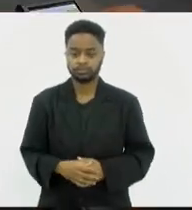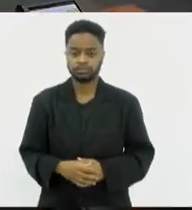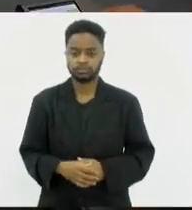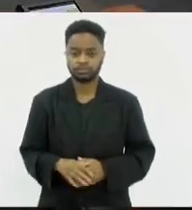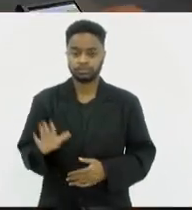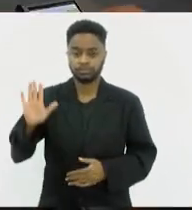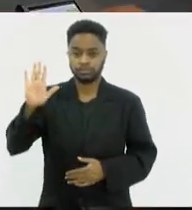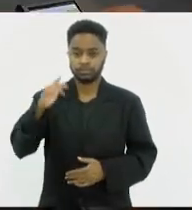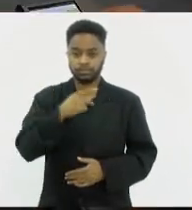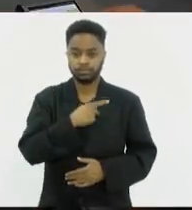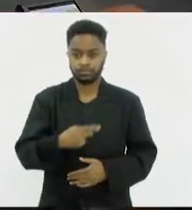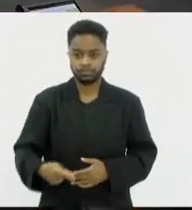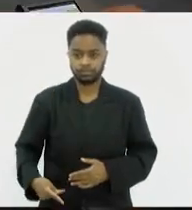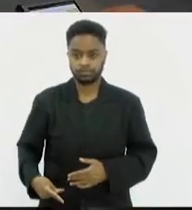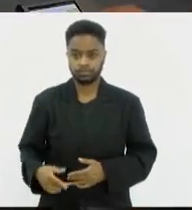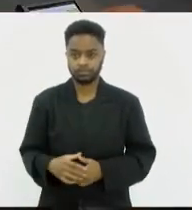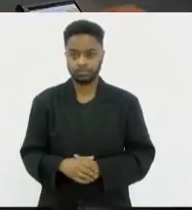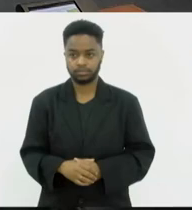Presidente,